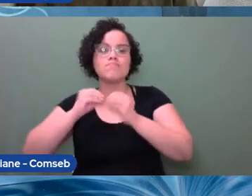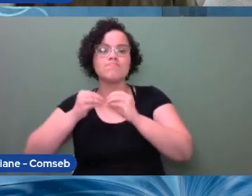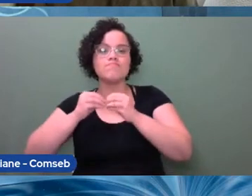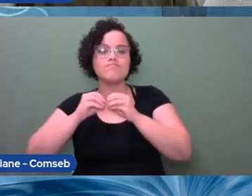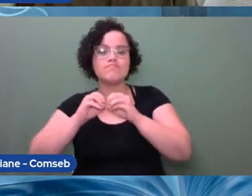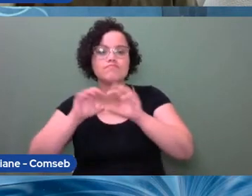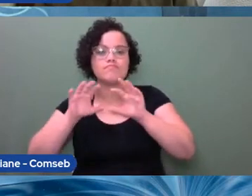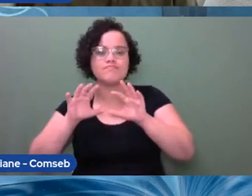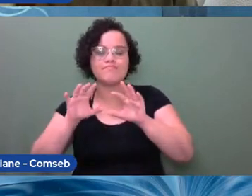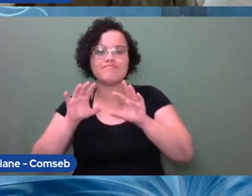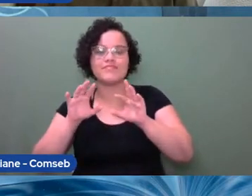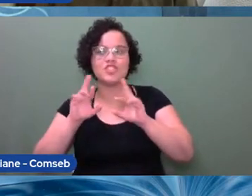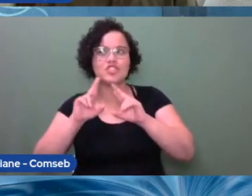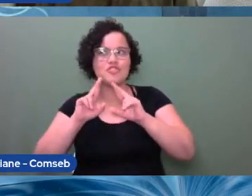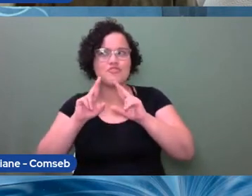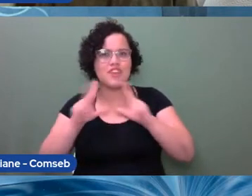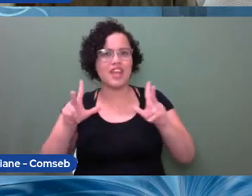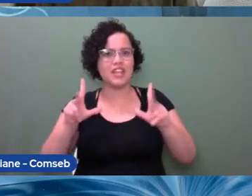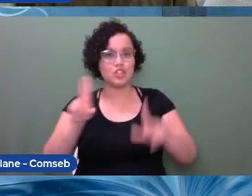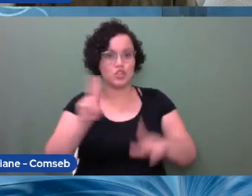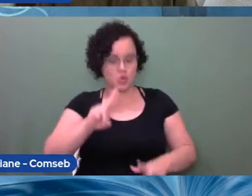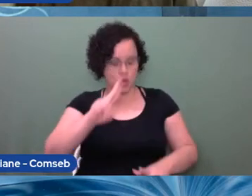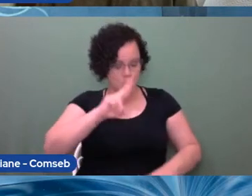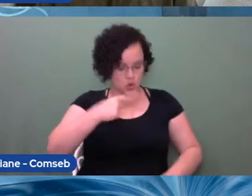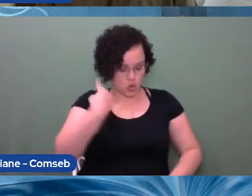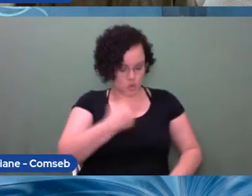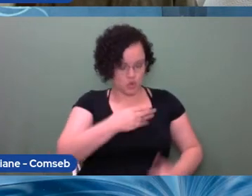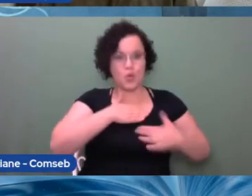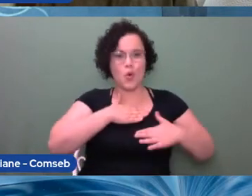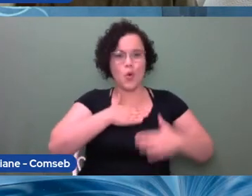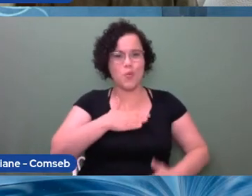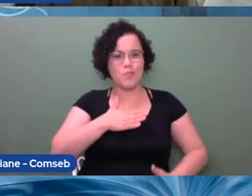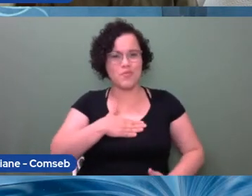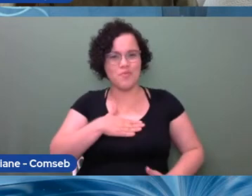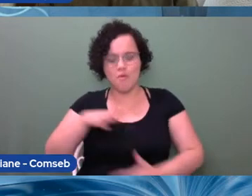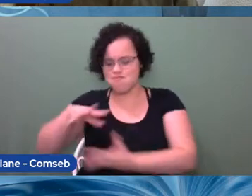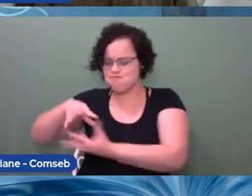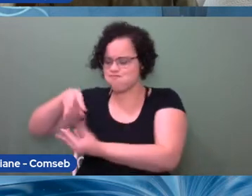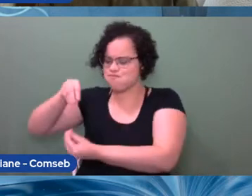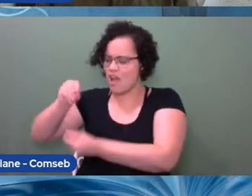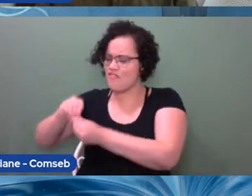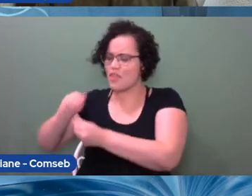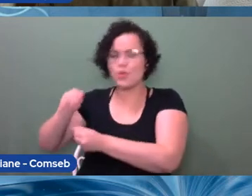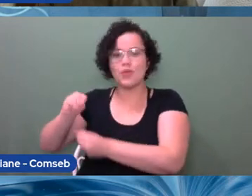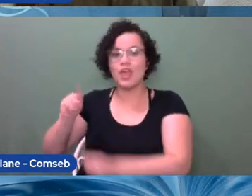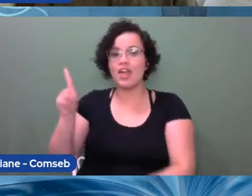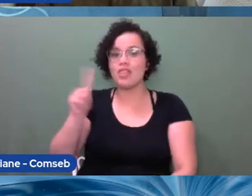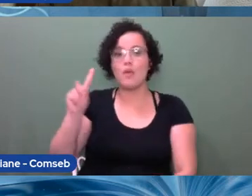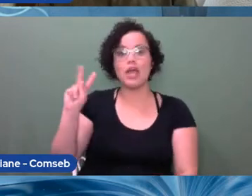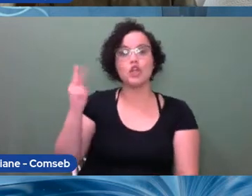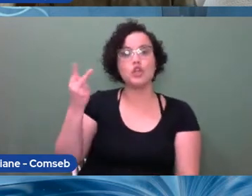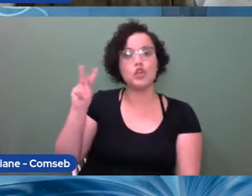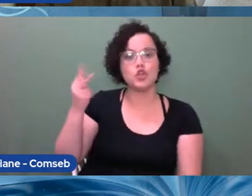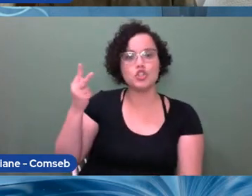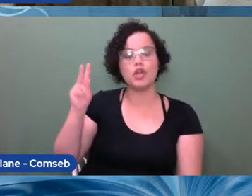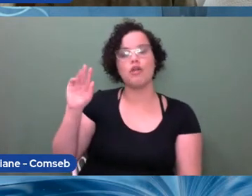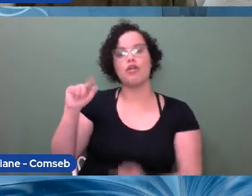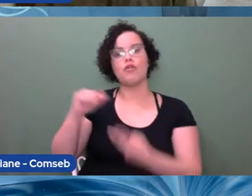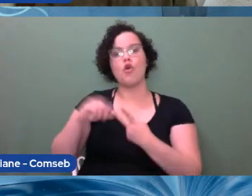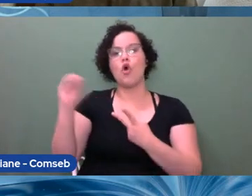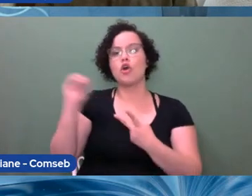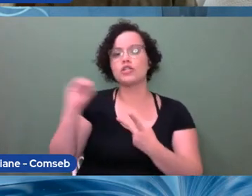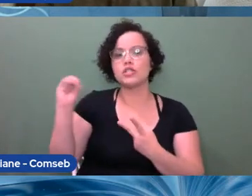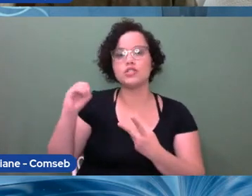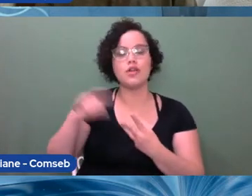diferente daquela que nós concebemos aqui. De que ela é feita? Não é de hidrogênio, oxigênio, nitrogênio, nada disso.